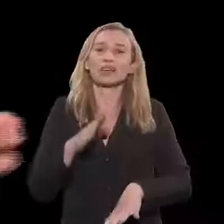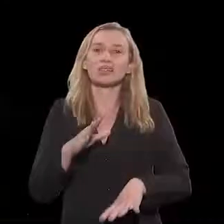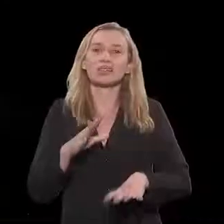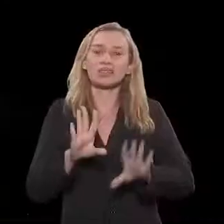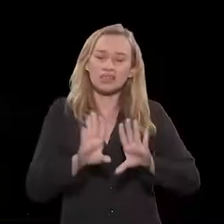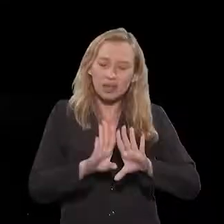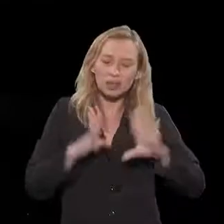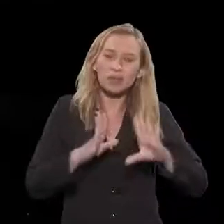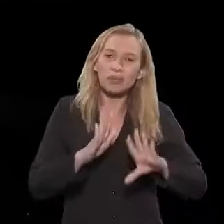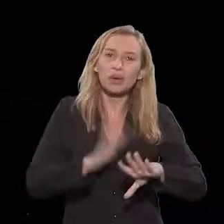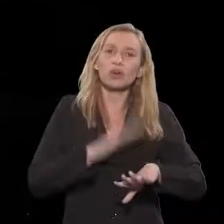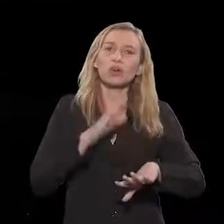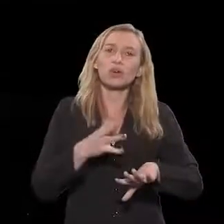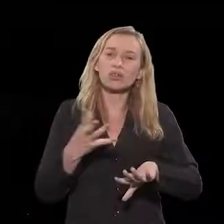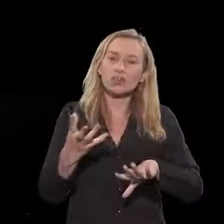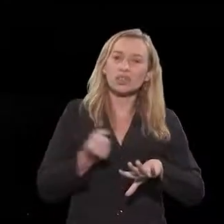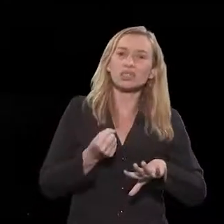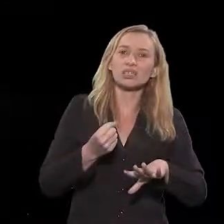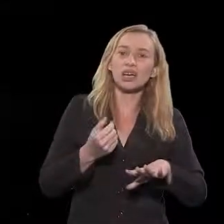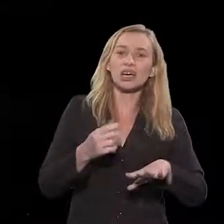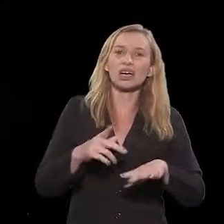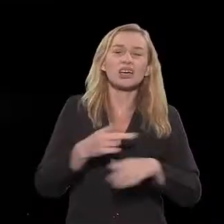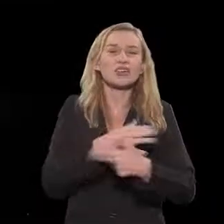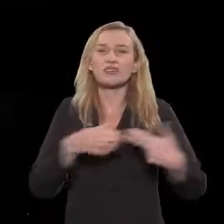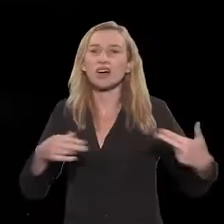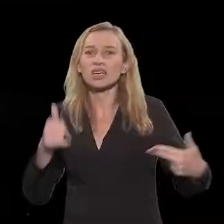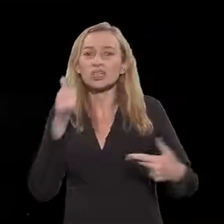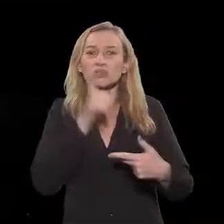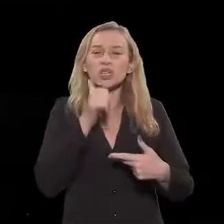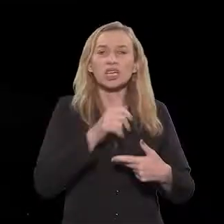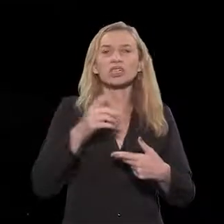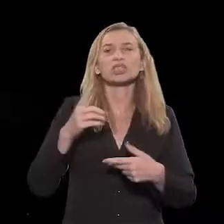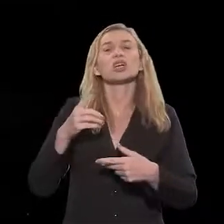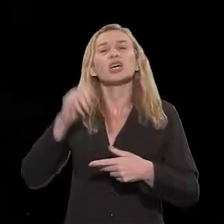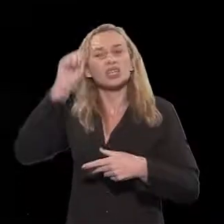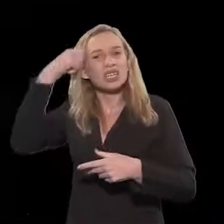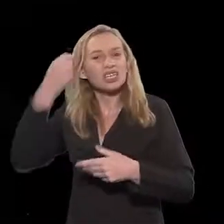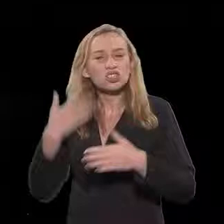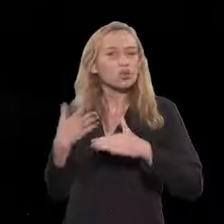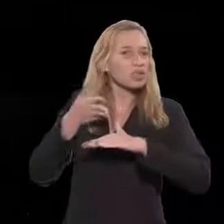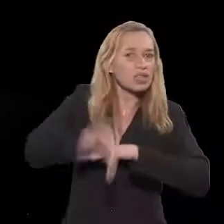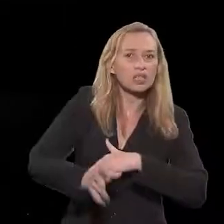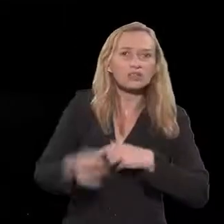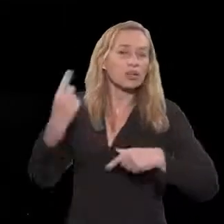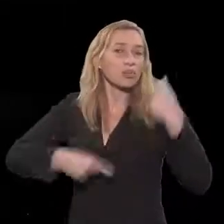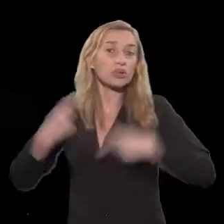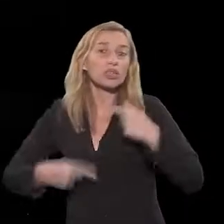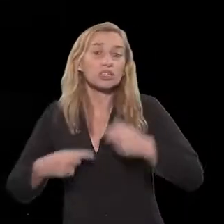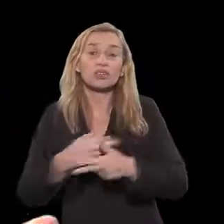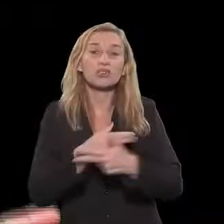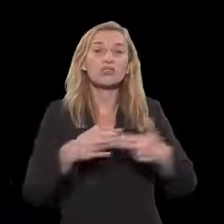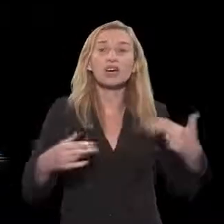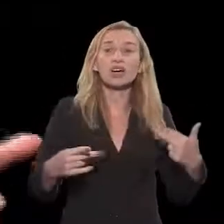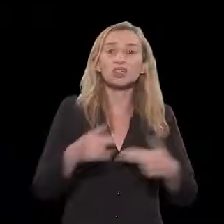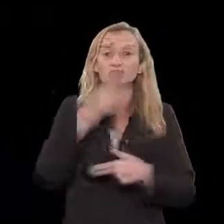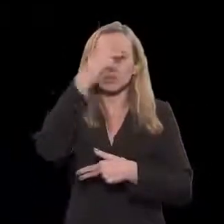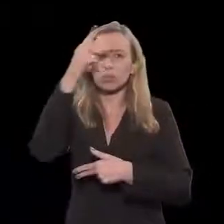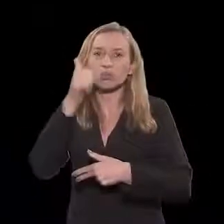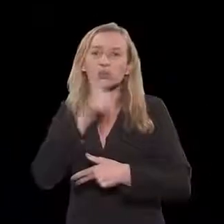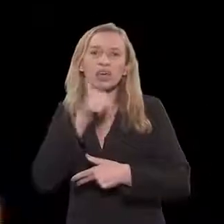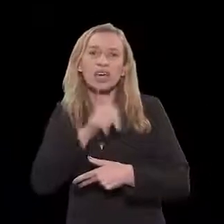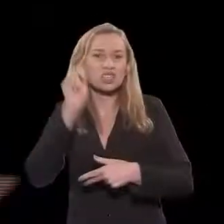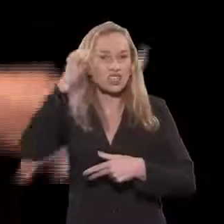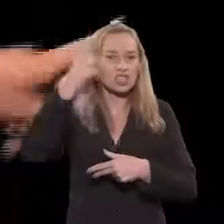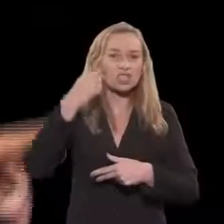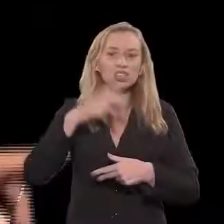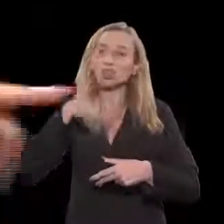abertura maior é a abertura, por exemplo, que vai ver potenciais mulheres negras que estão entrando na política. Potenciais mulheres negras que não entraram, por